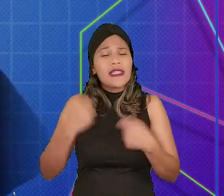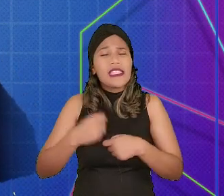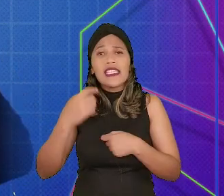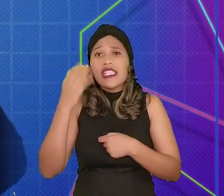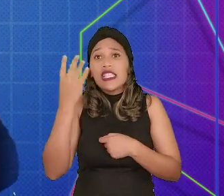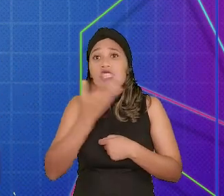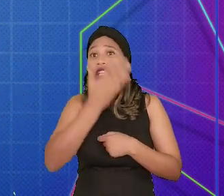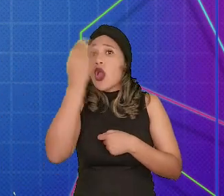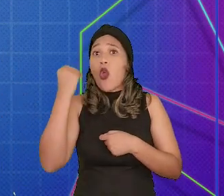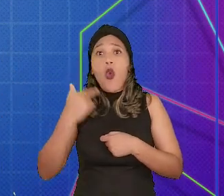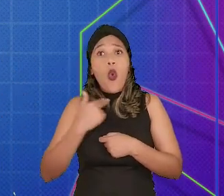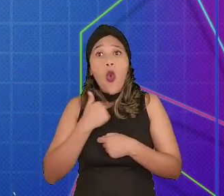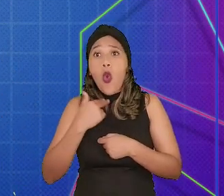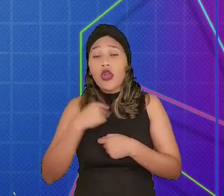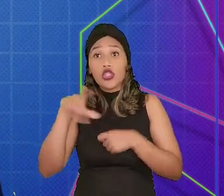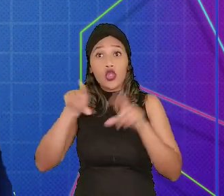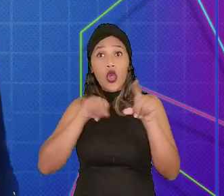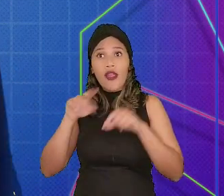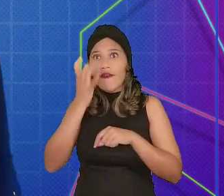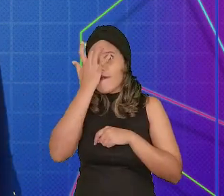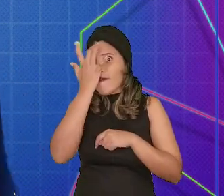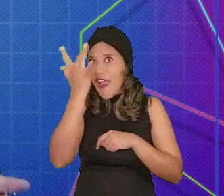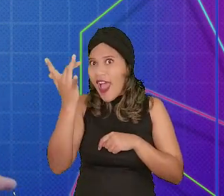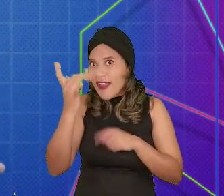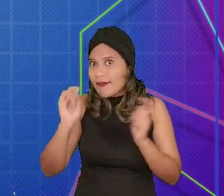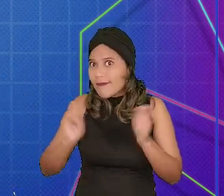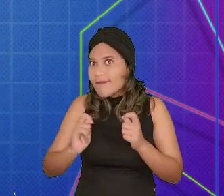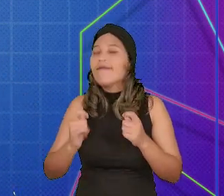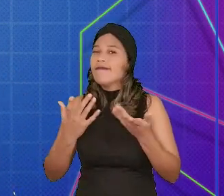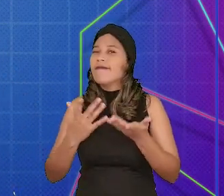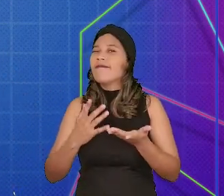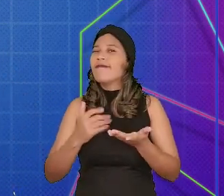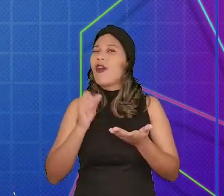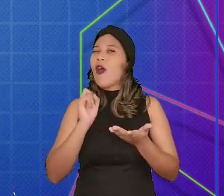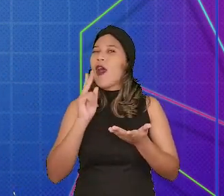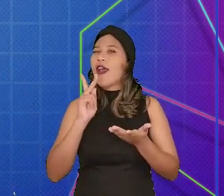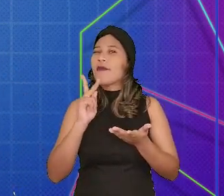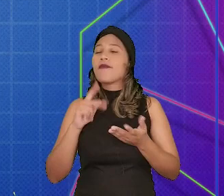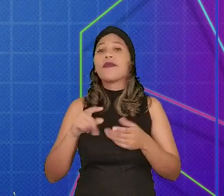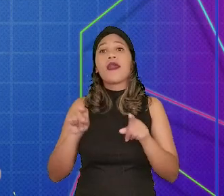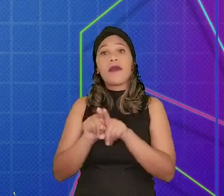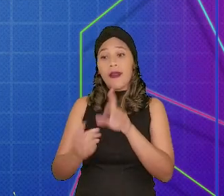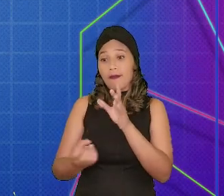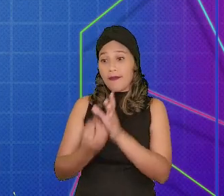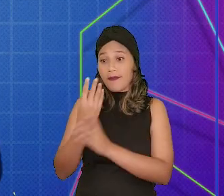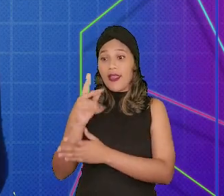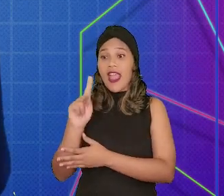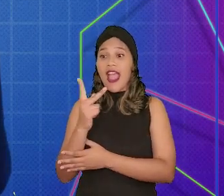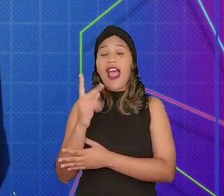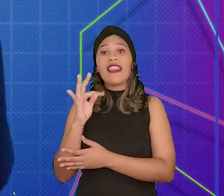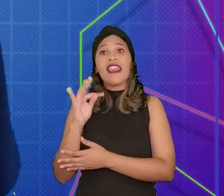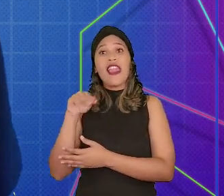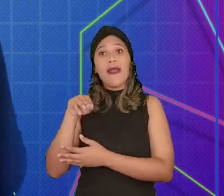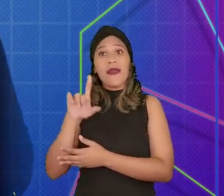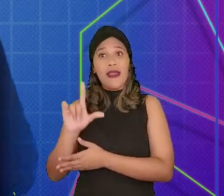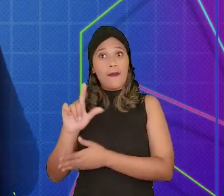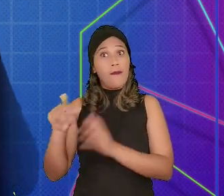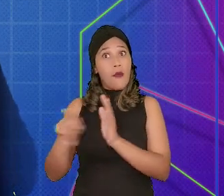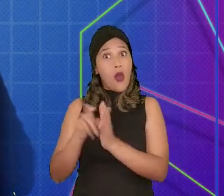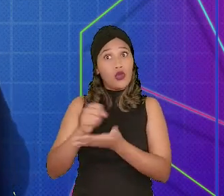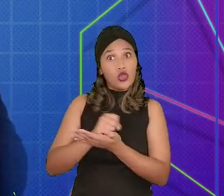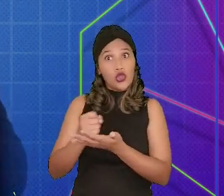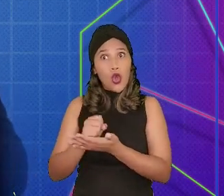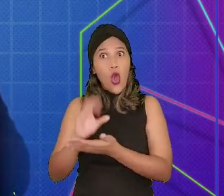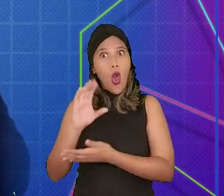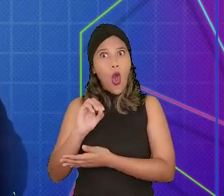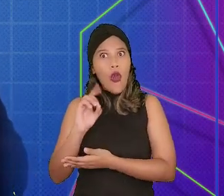de escolher aqueles que vocês têm mais facilidade de usar, beleza? A criação do HTML do jogo. O primeiro passo